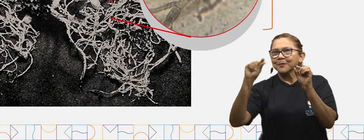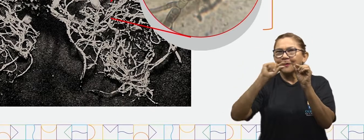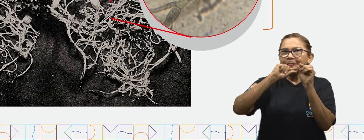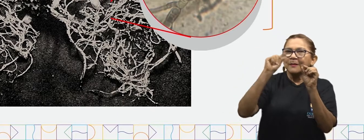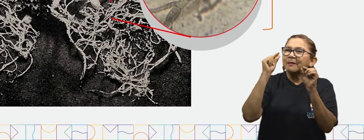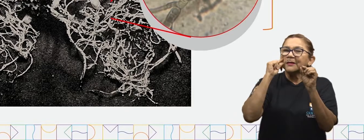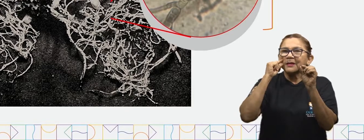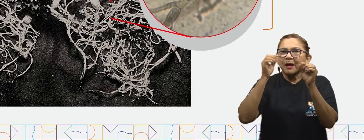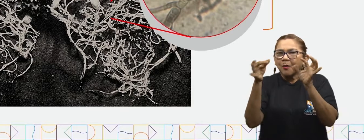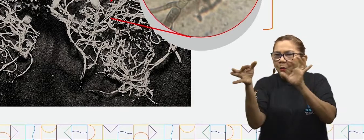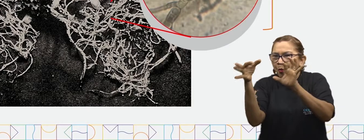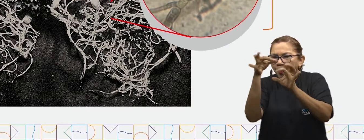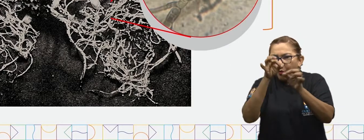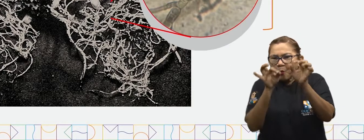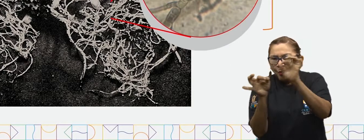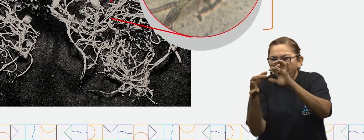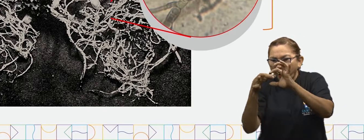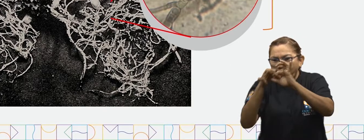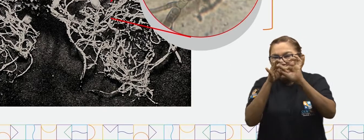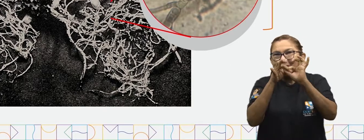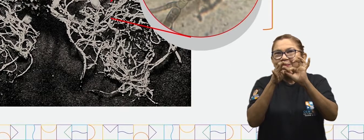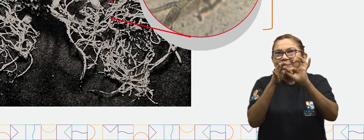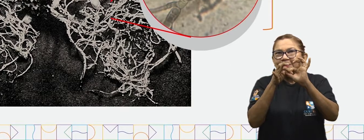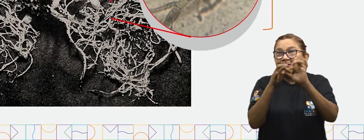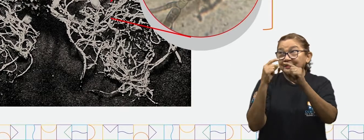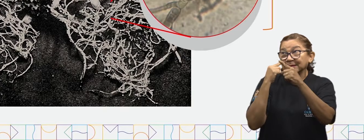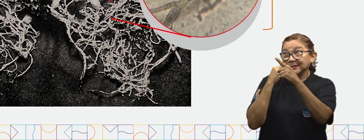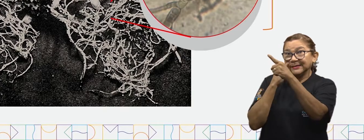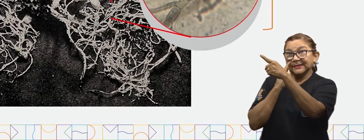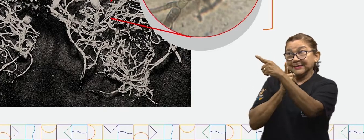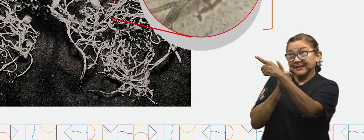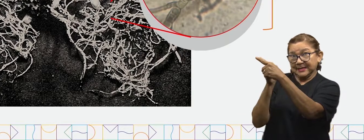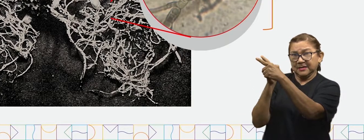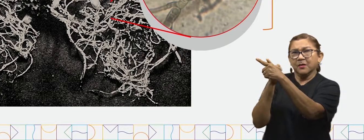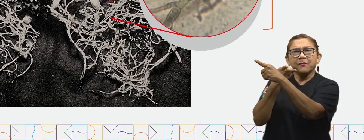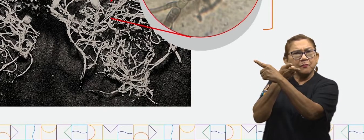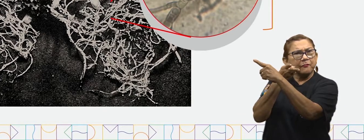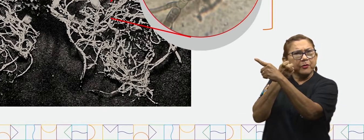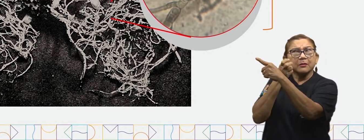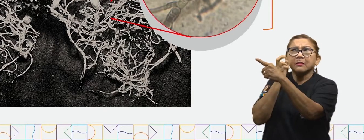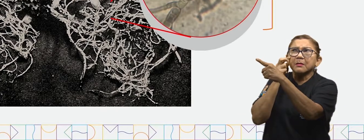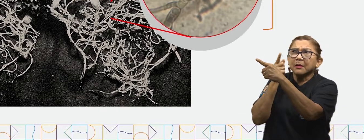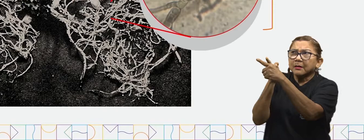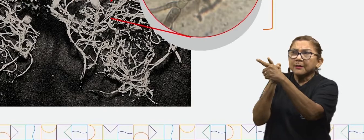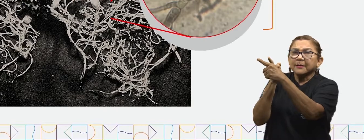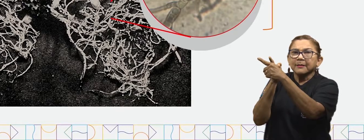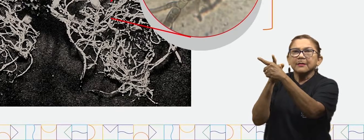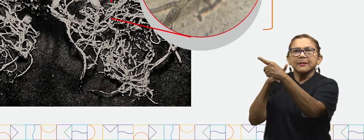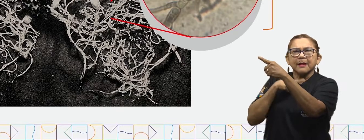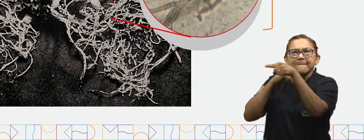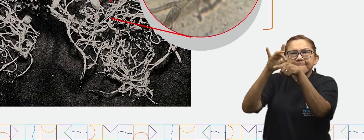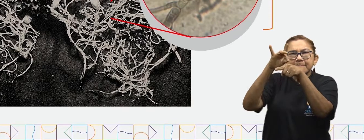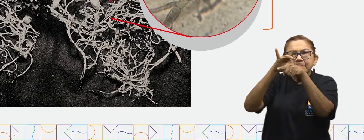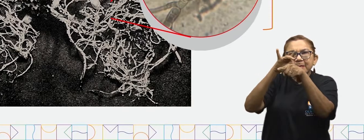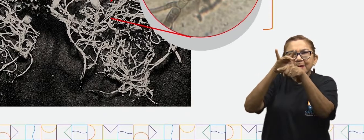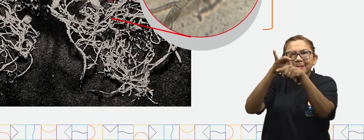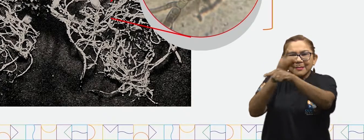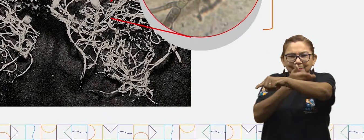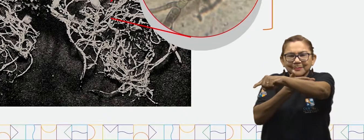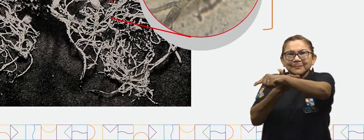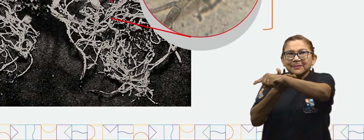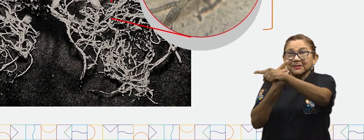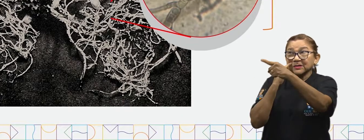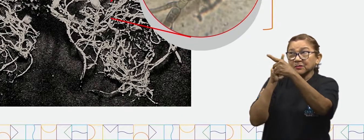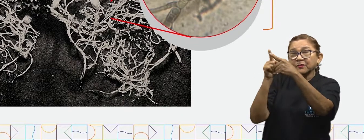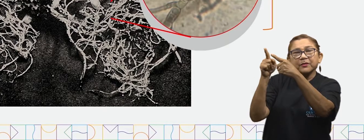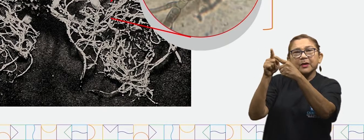vez, organizam-se em micélio. Nessa imagem, em preto e branco, vemos um fungo, o cogumelo